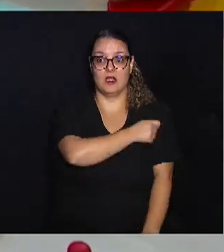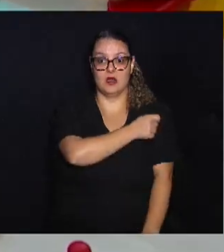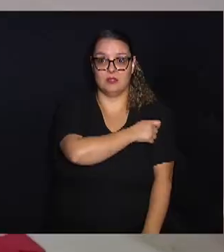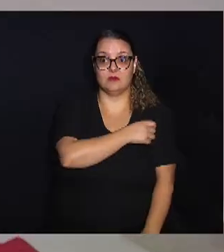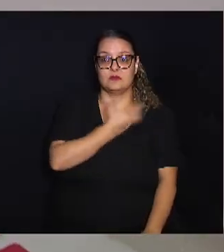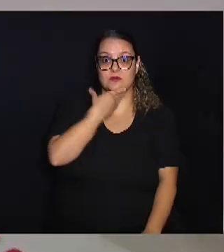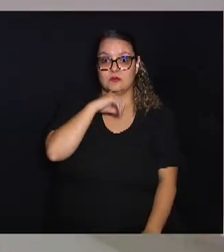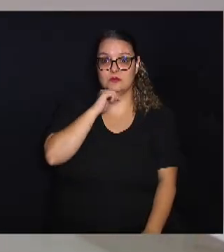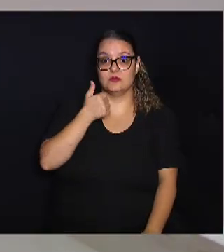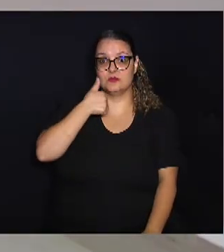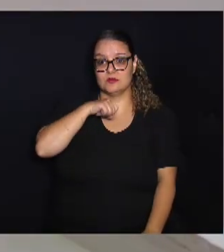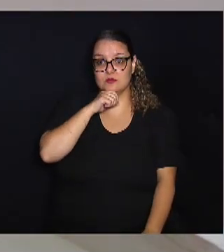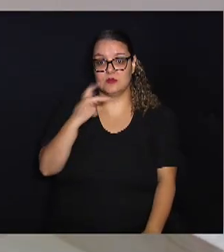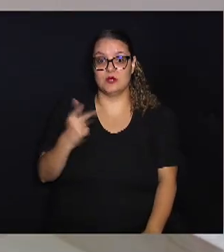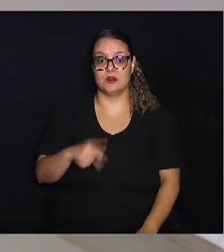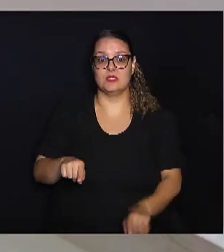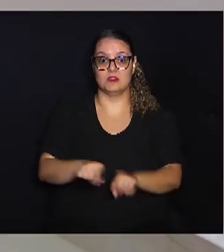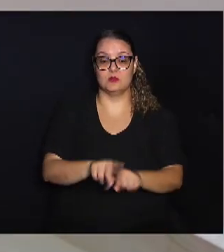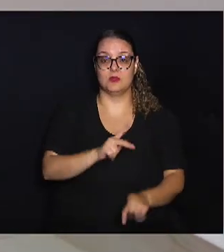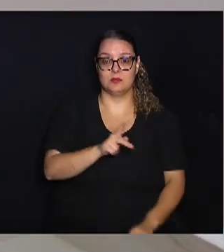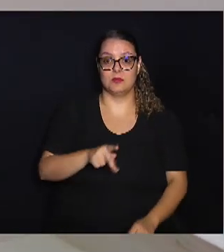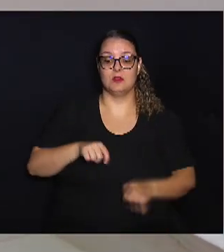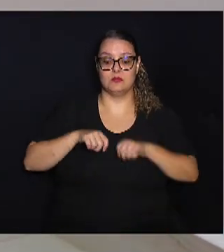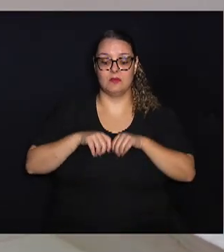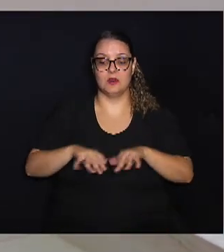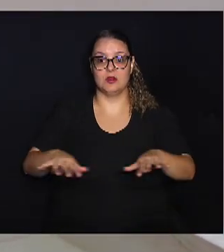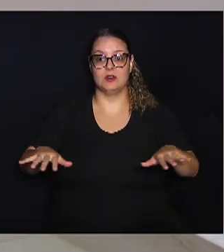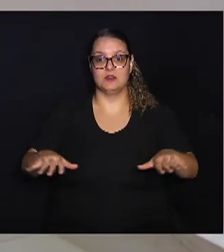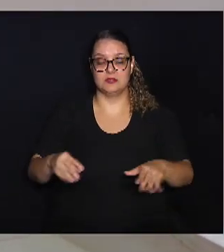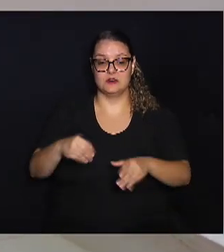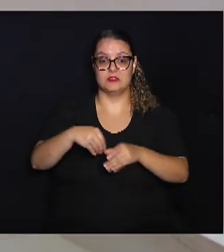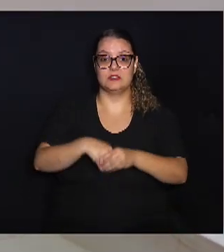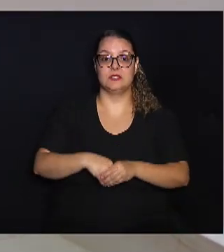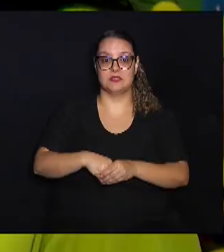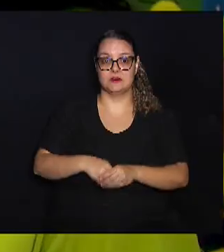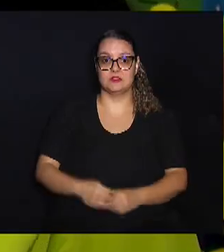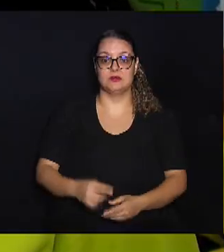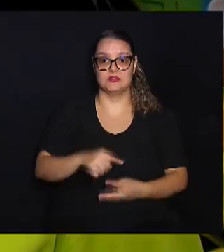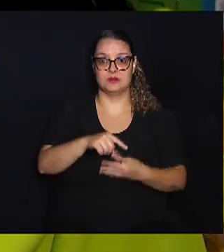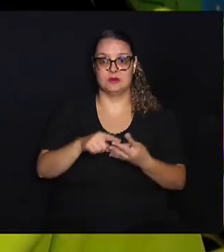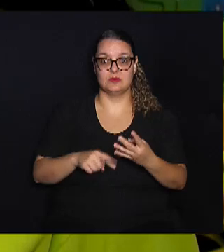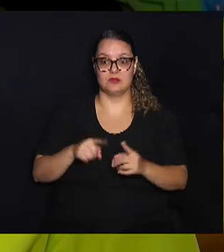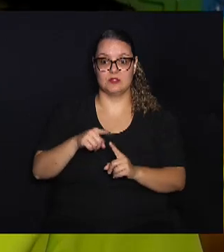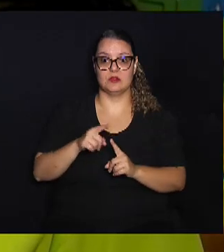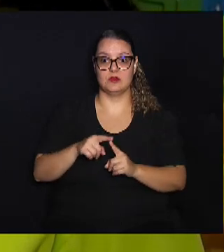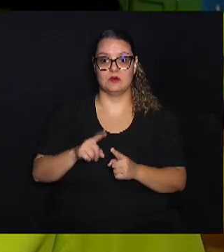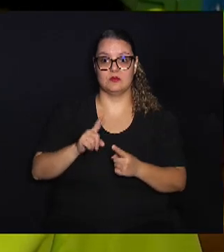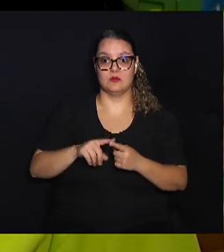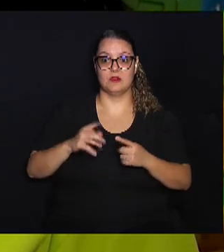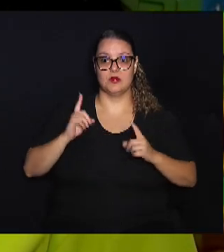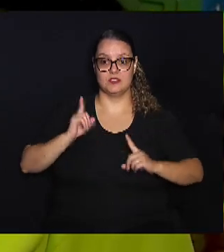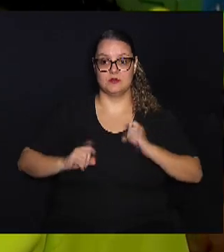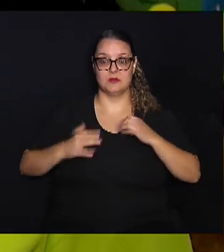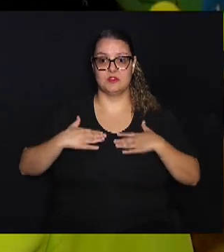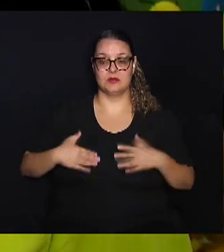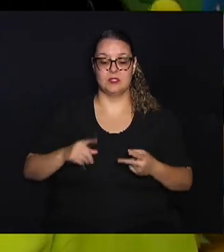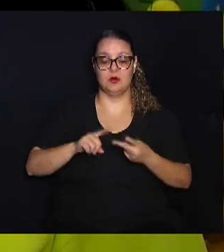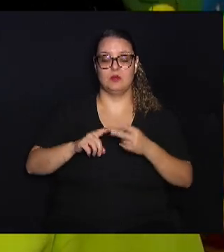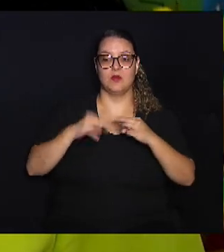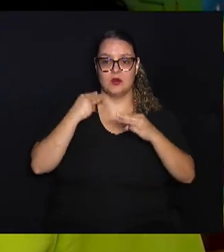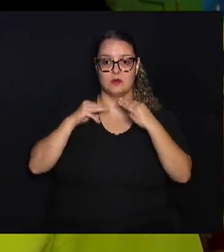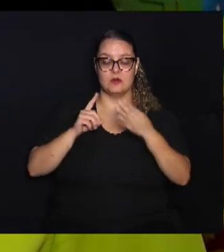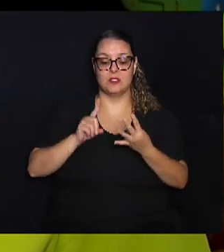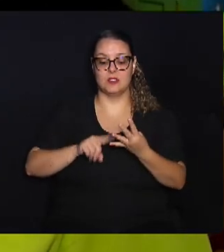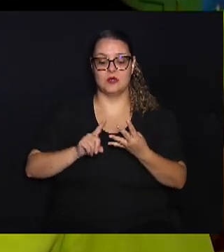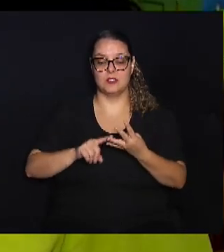os professores, para que sejam multiplicadores dentro de 4 modalidades: expressão corporal, musicalização, contação